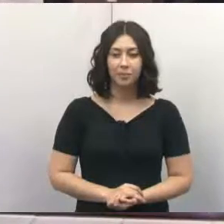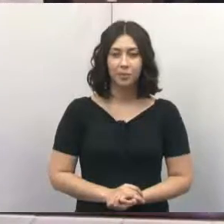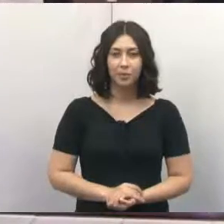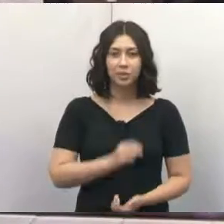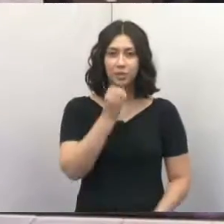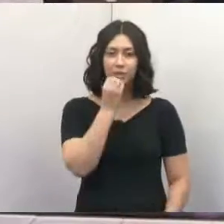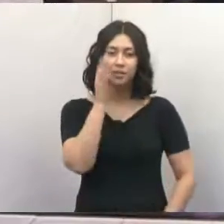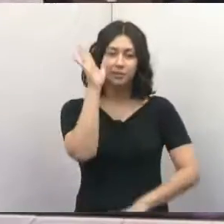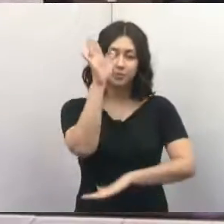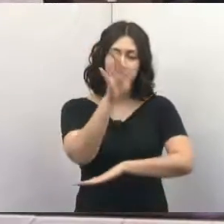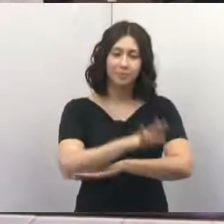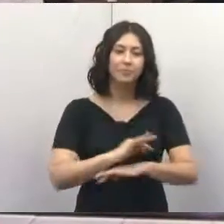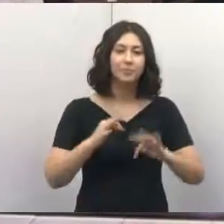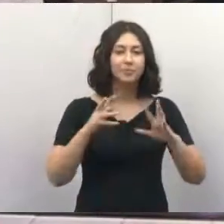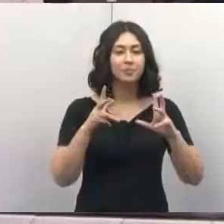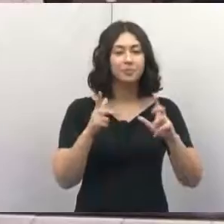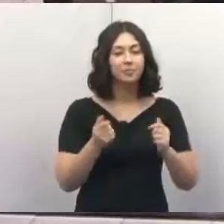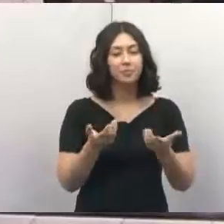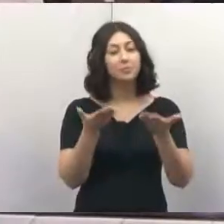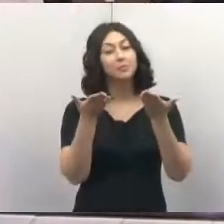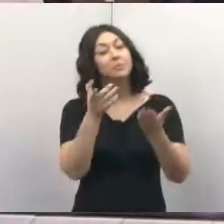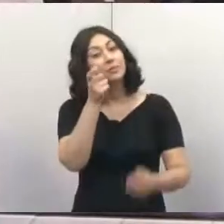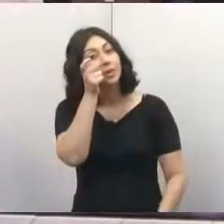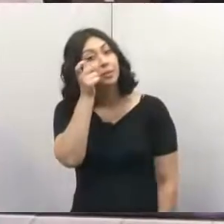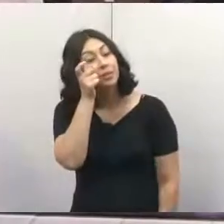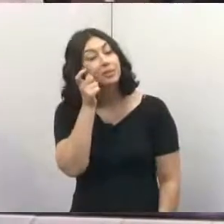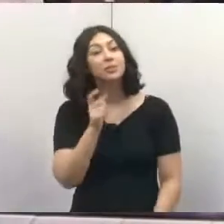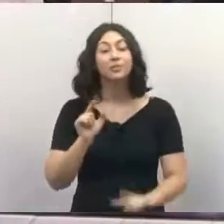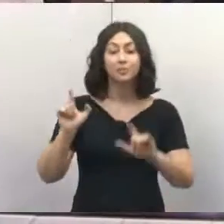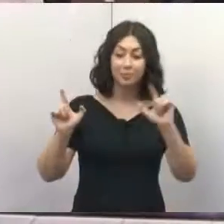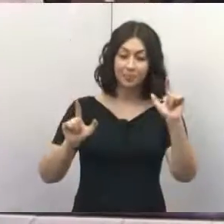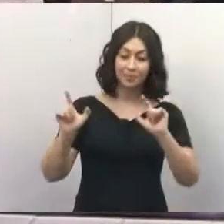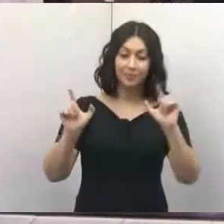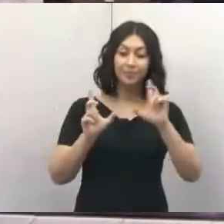Boa tarde a todos, boa tarde a você que nos assiste pela TV Câmara.